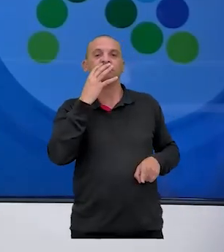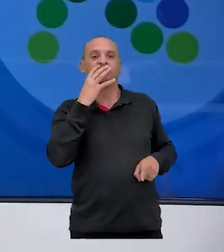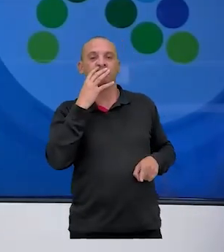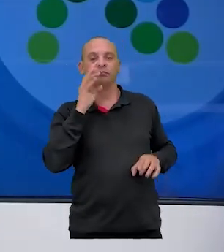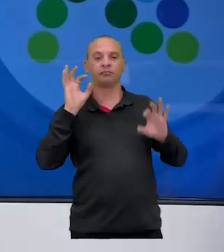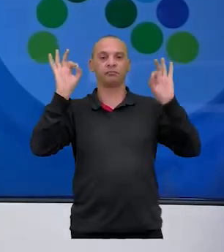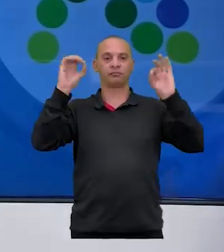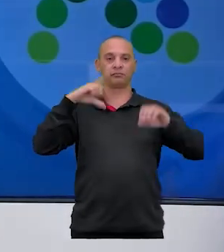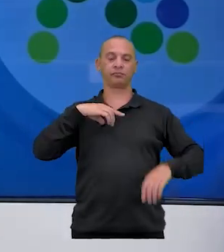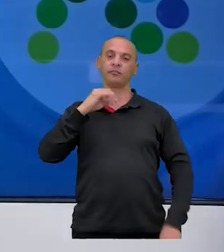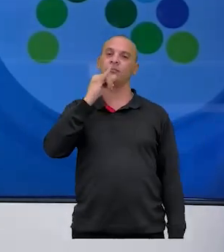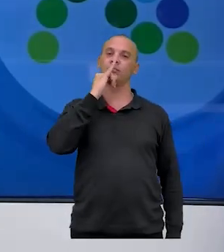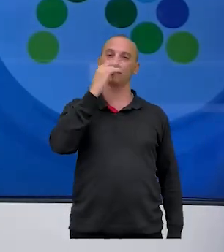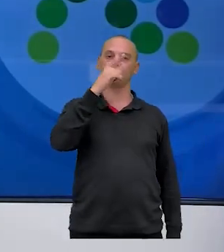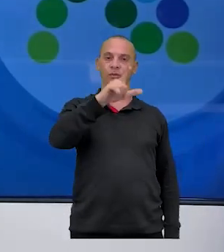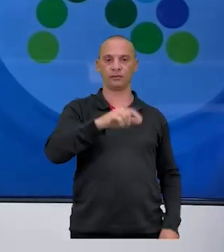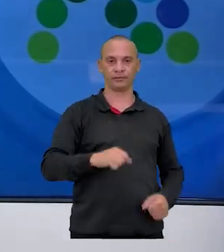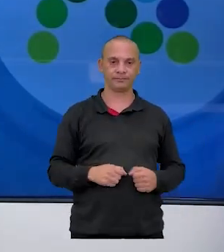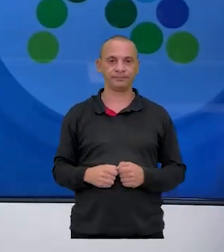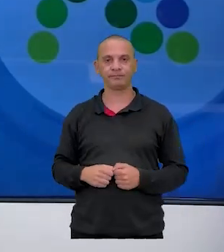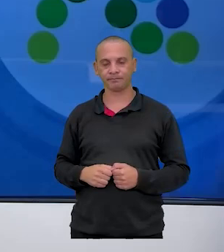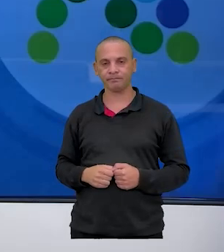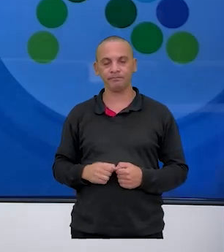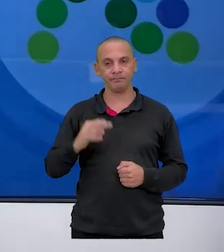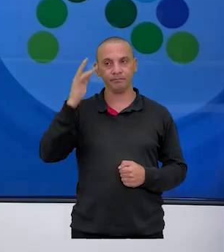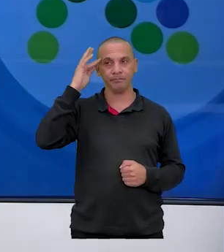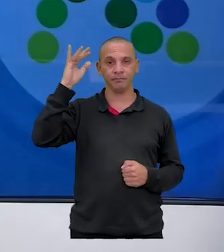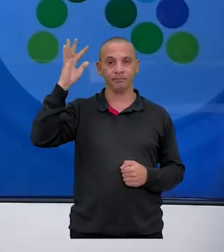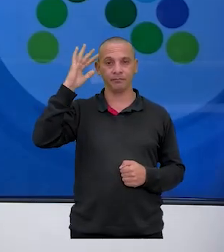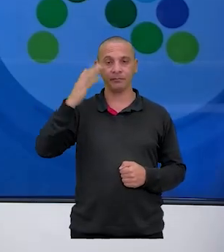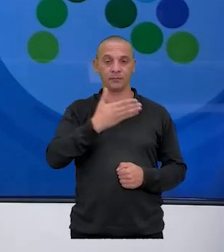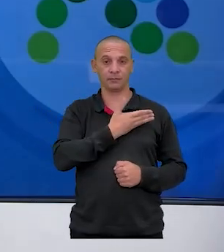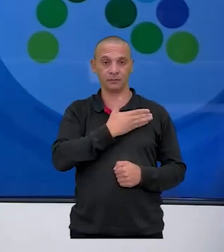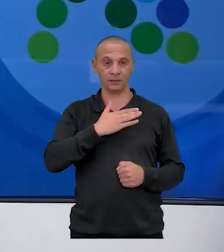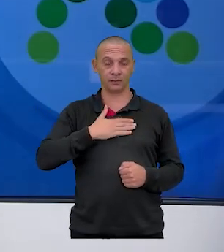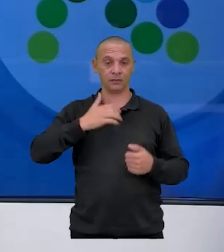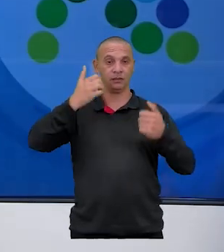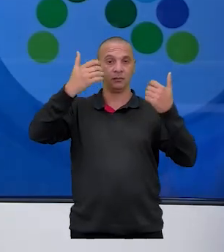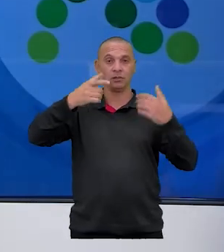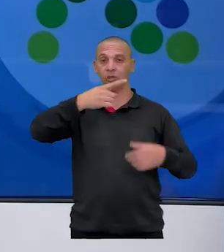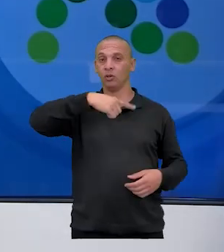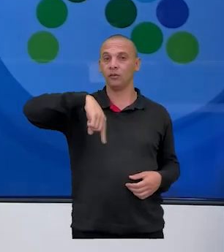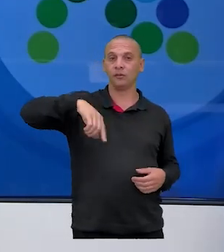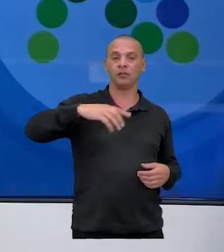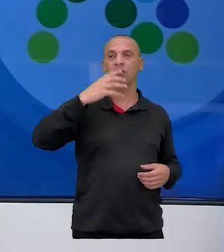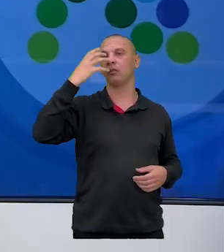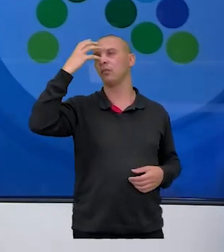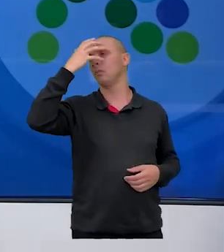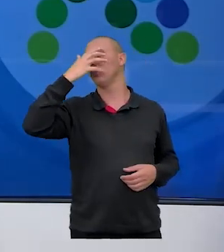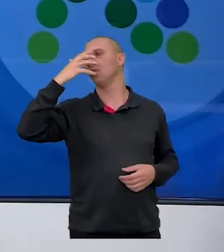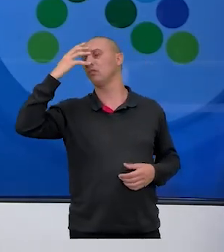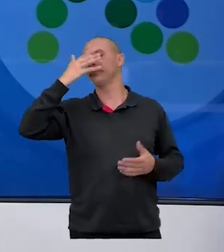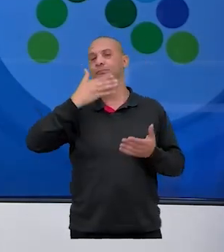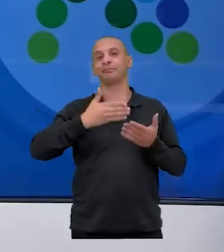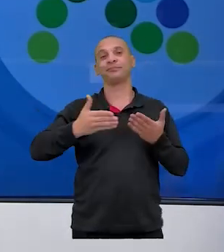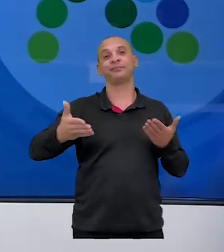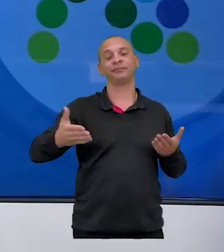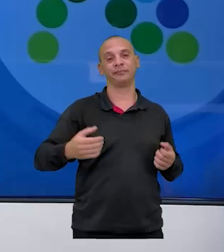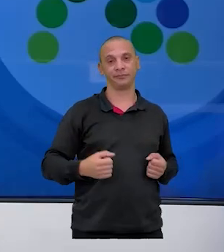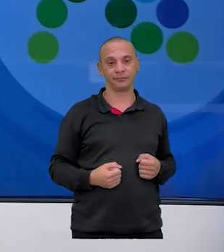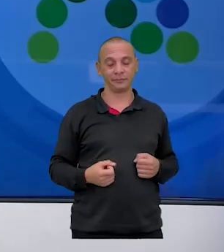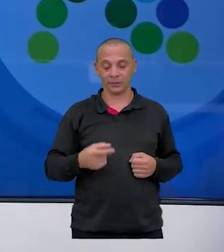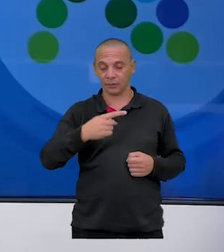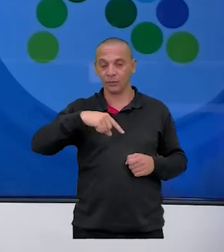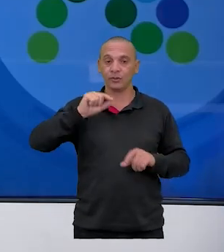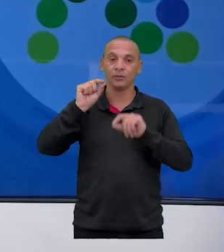maravilhoso. Vou dar um outro exemplo. Lembrando do professor de filosofia, amigo meu, ele fala que a gente vai perdendo o encantamento do mundo. Ele fala assim, a